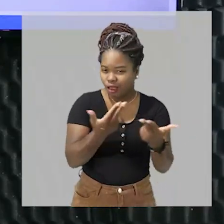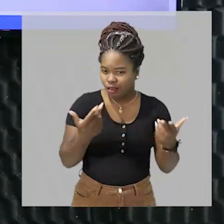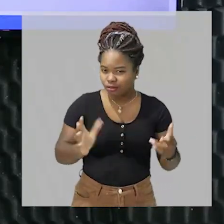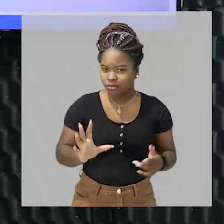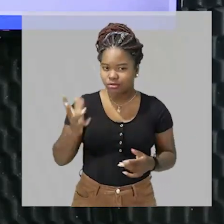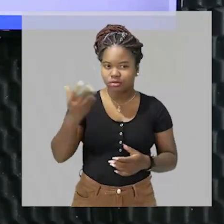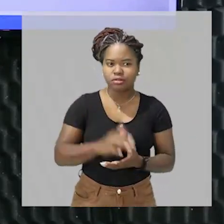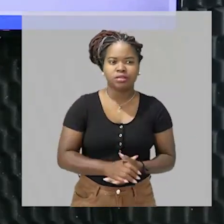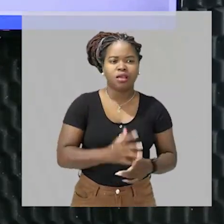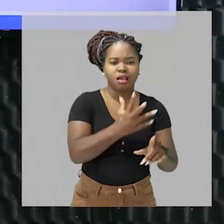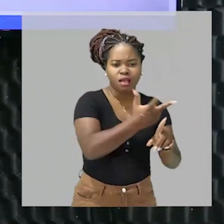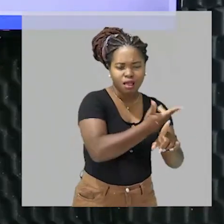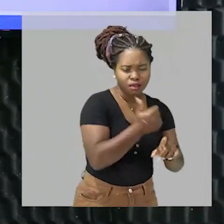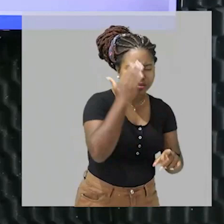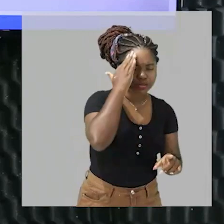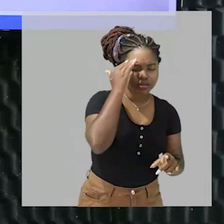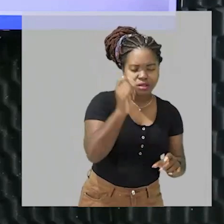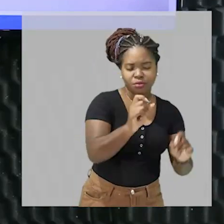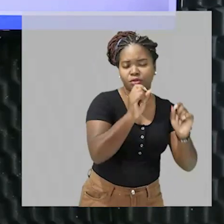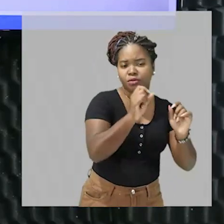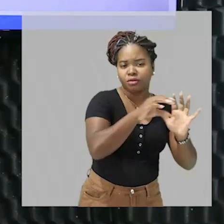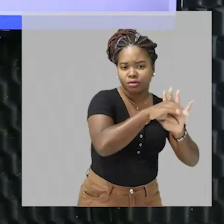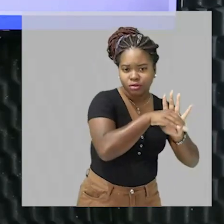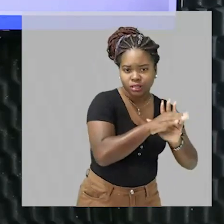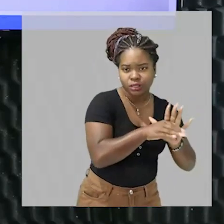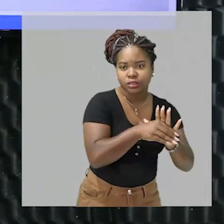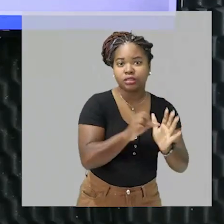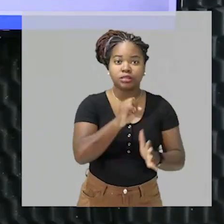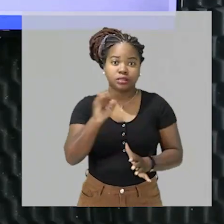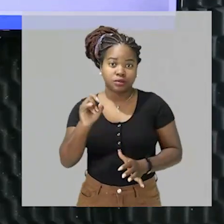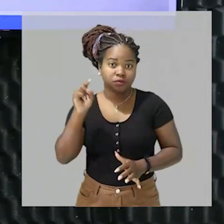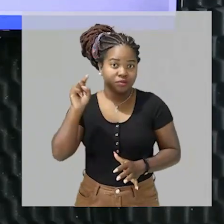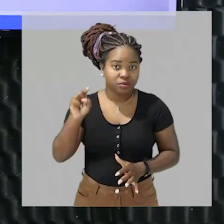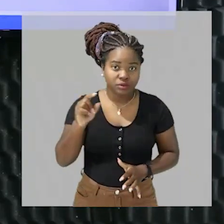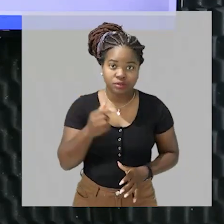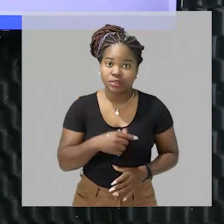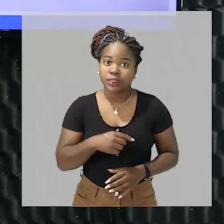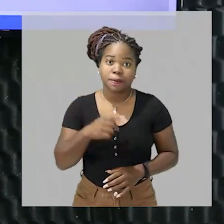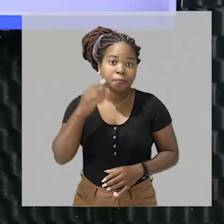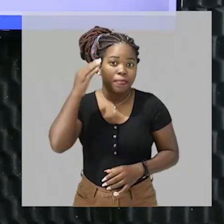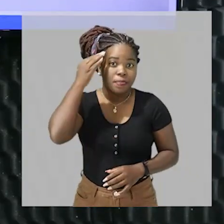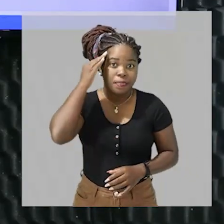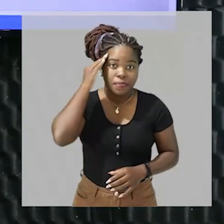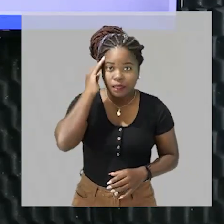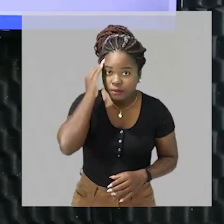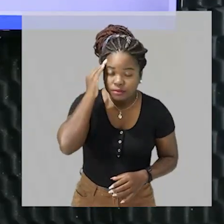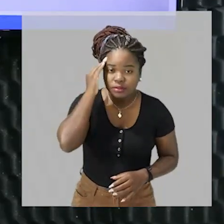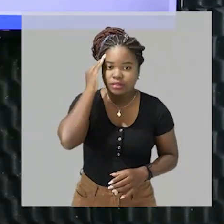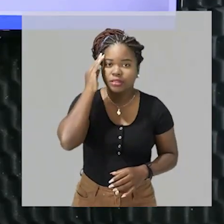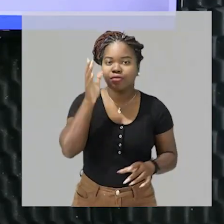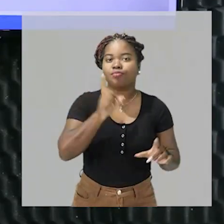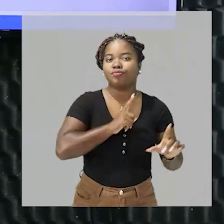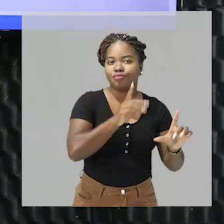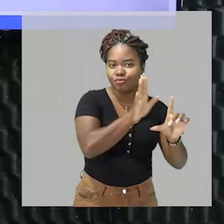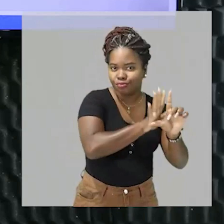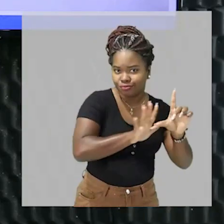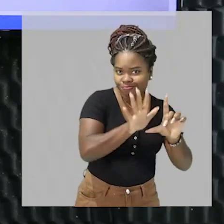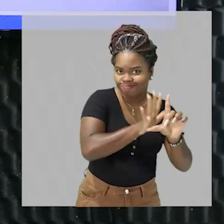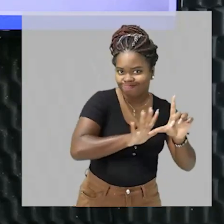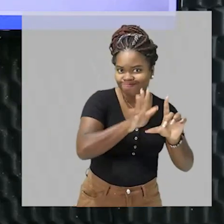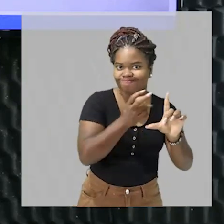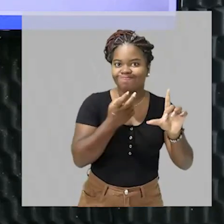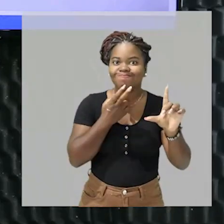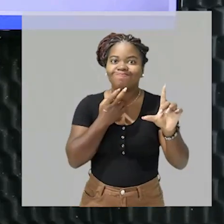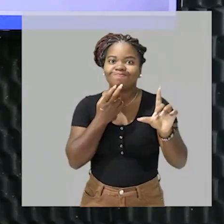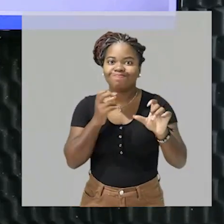A arte a gente já sabe o que é, corre lá na plataforma Gonçalves Dias, a gente tem uma aula que fala só sobre o conceito da arte e te deixa uma série de